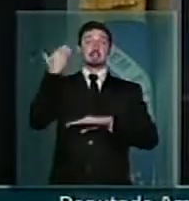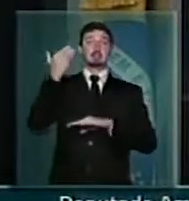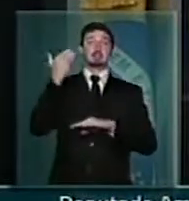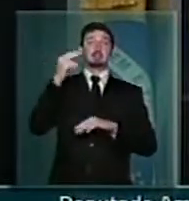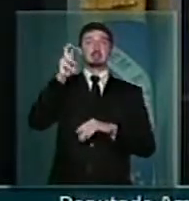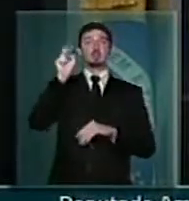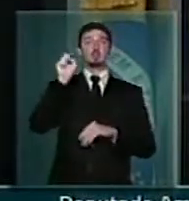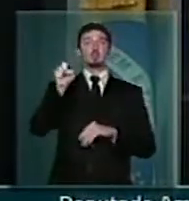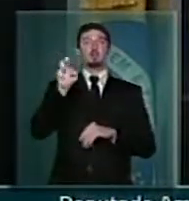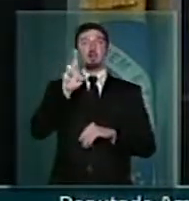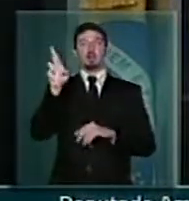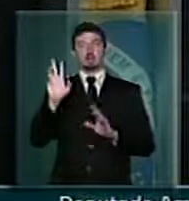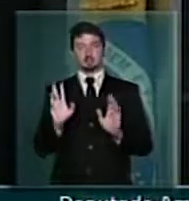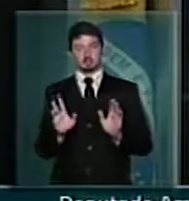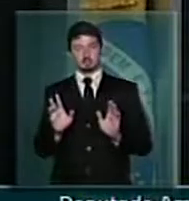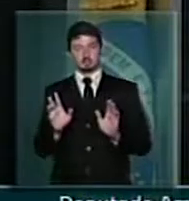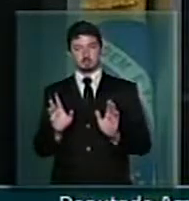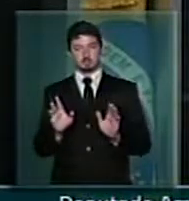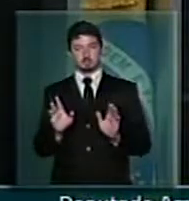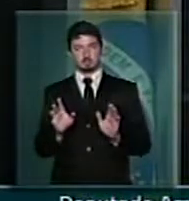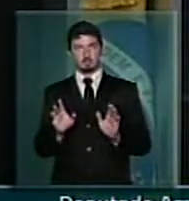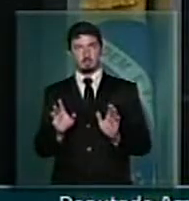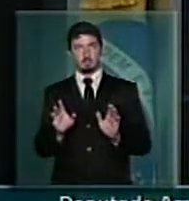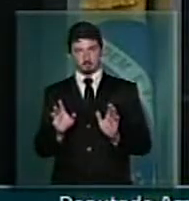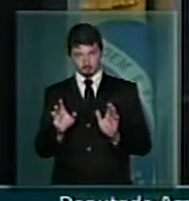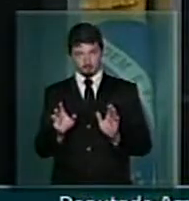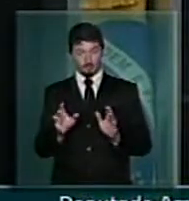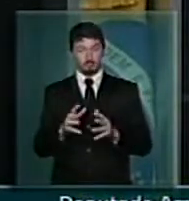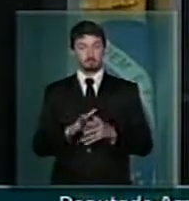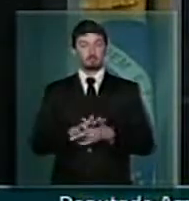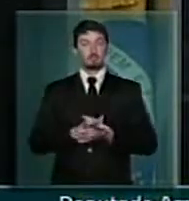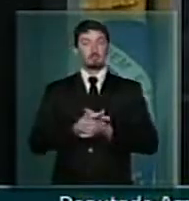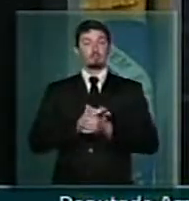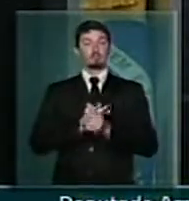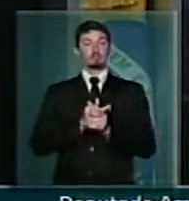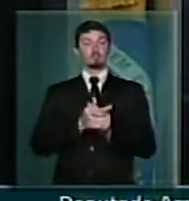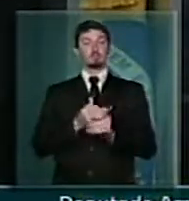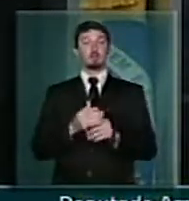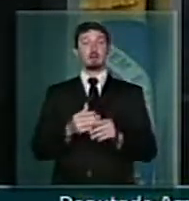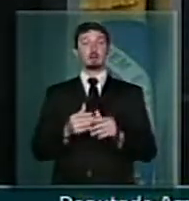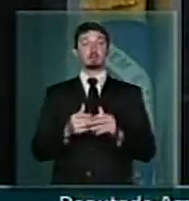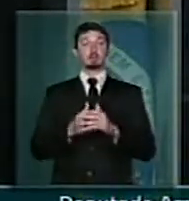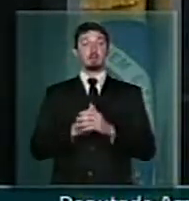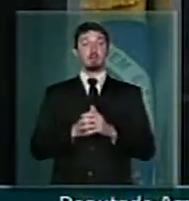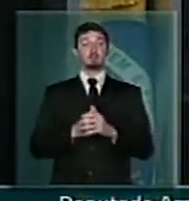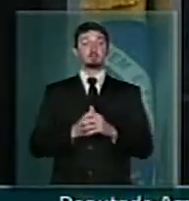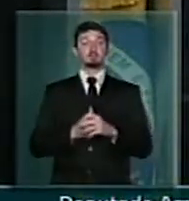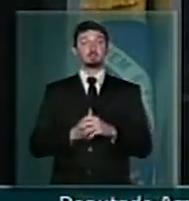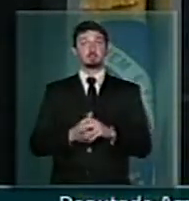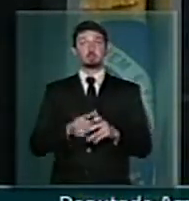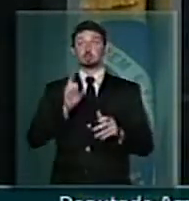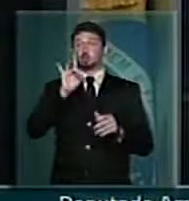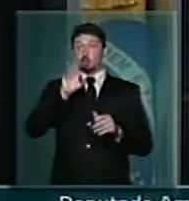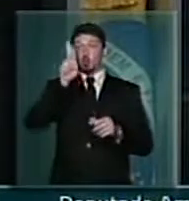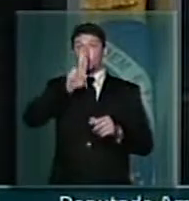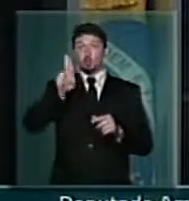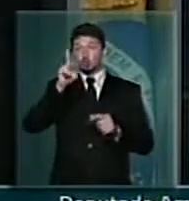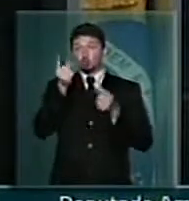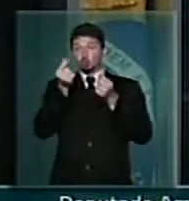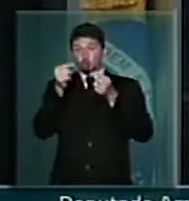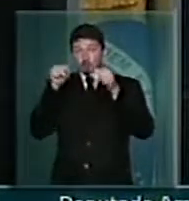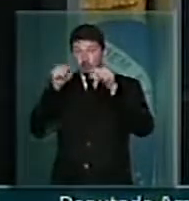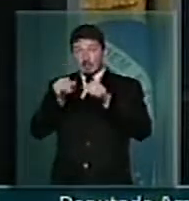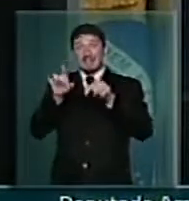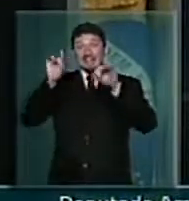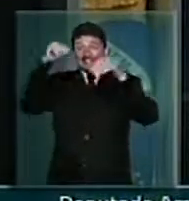que permite que as pessoas físicas descontem no imposto de renda e que só pode ser usado exclusivamente